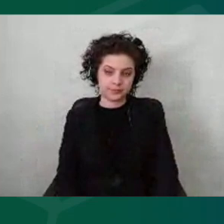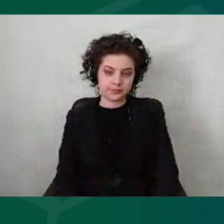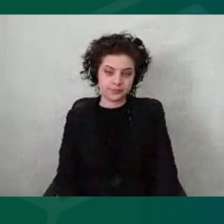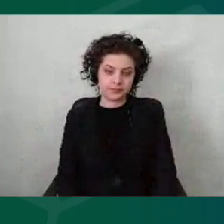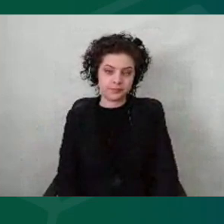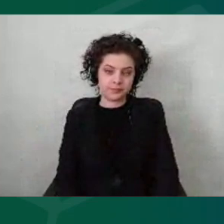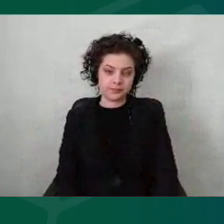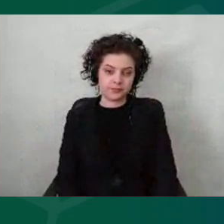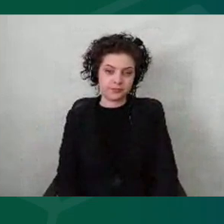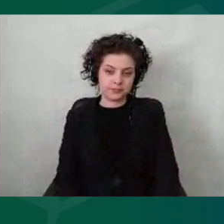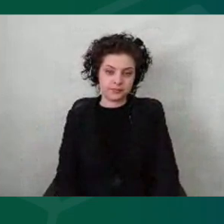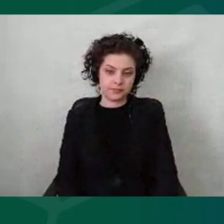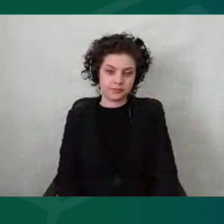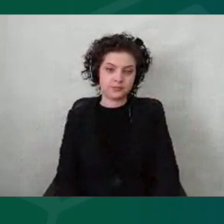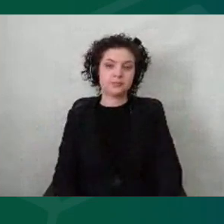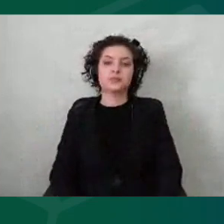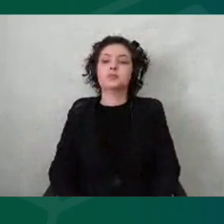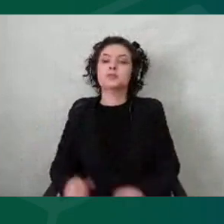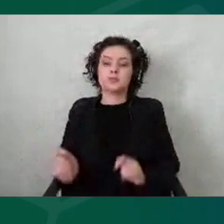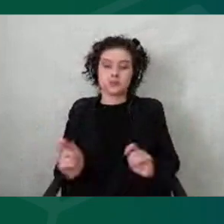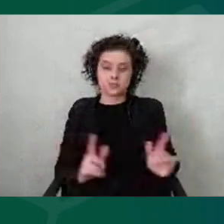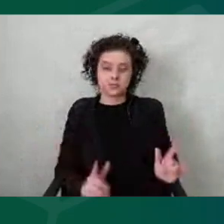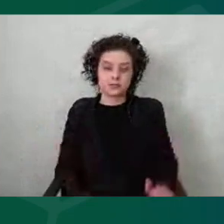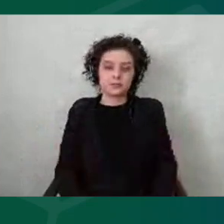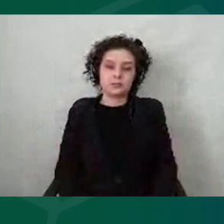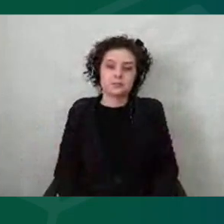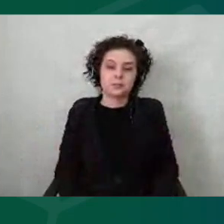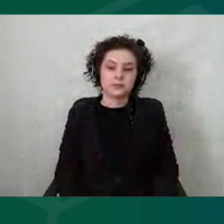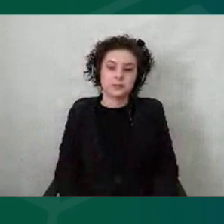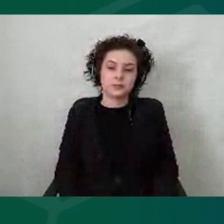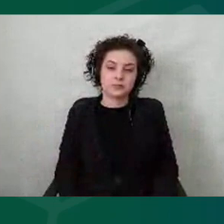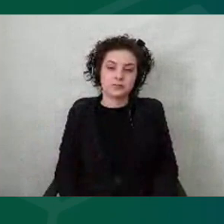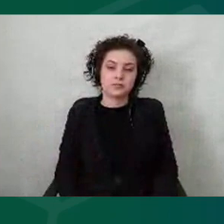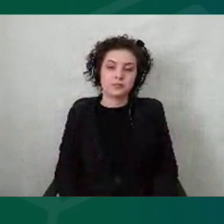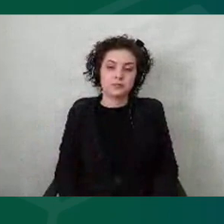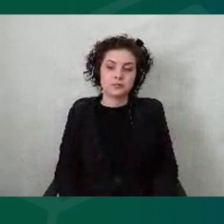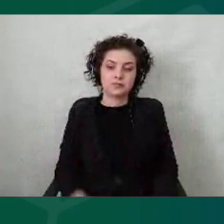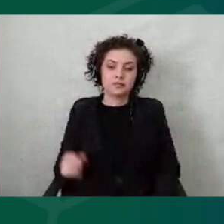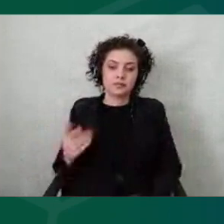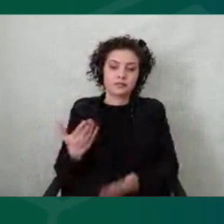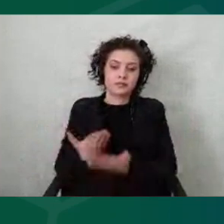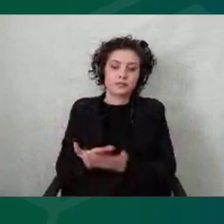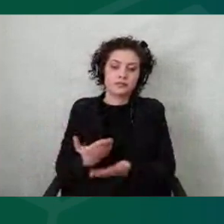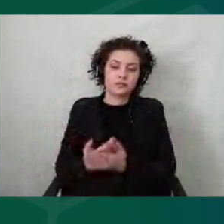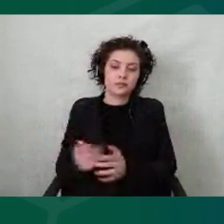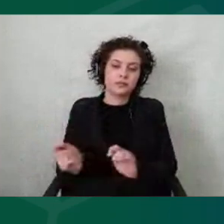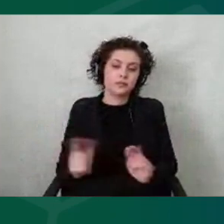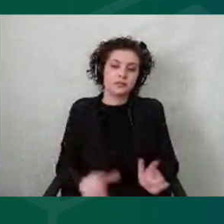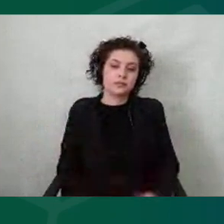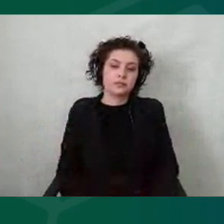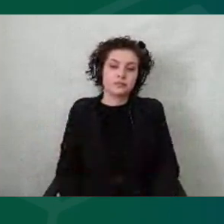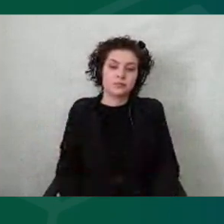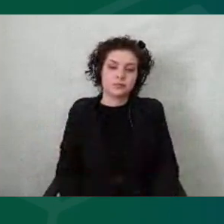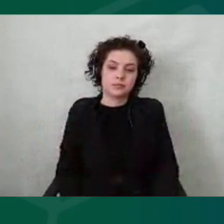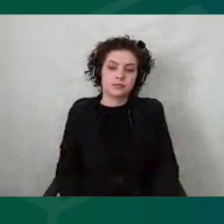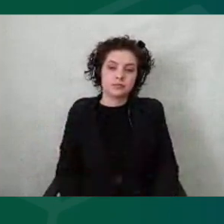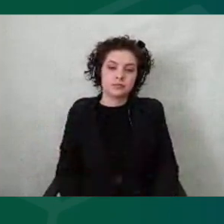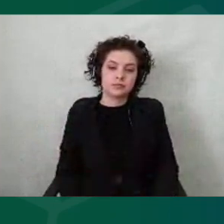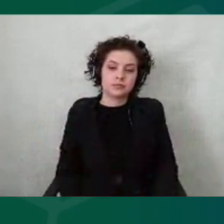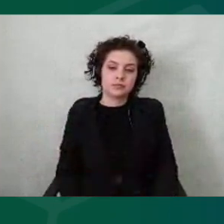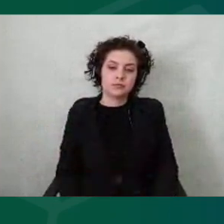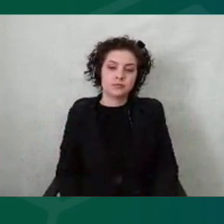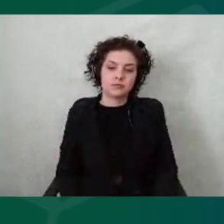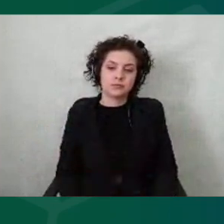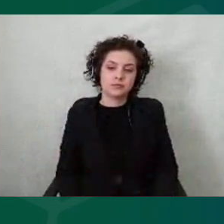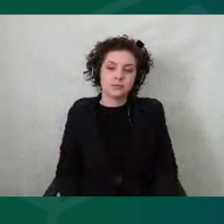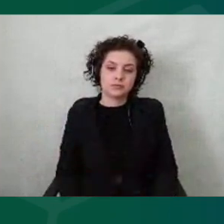Pode passar o próximo. E nesse estudo próximo, proteômico, que nós queremos avaliar efetivamente